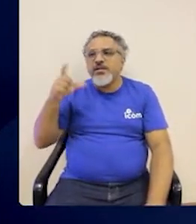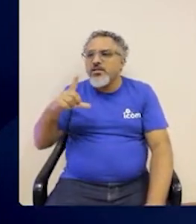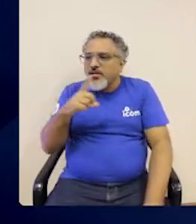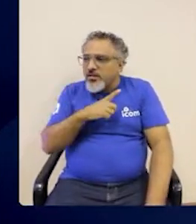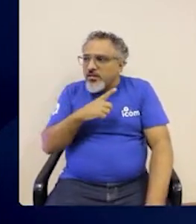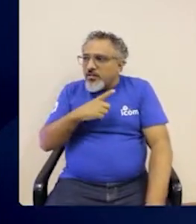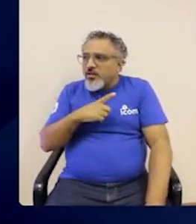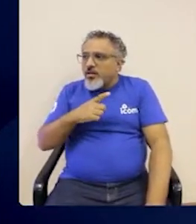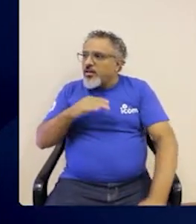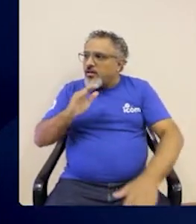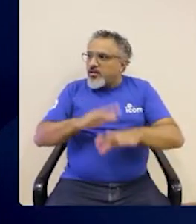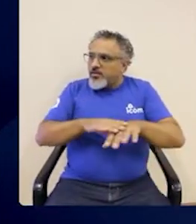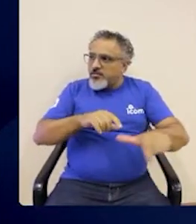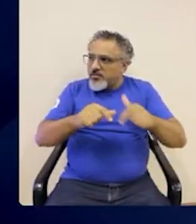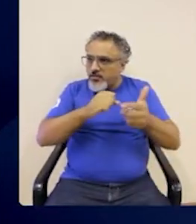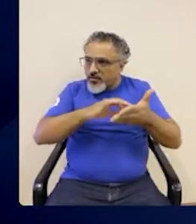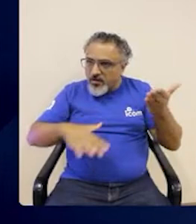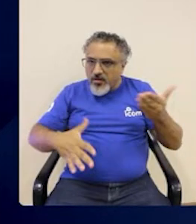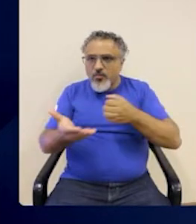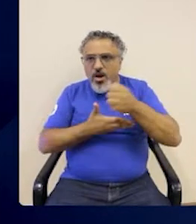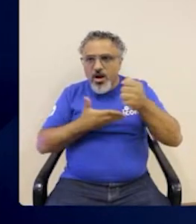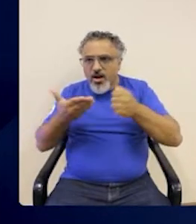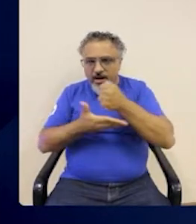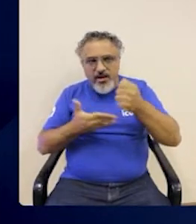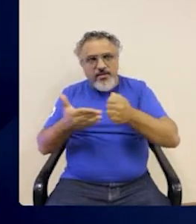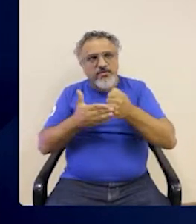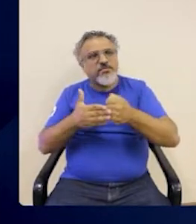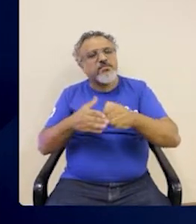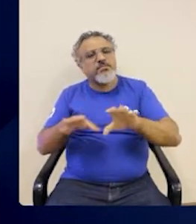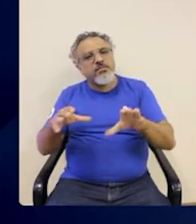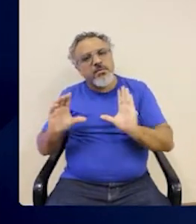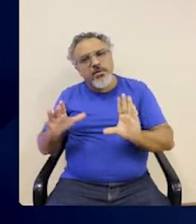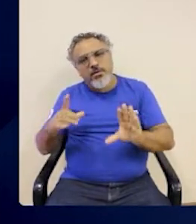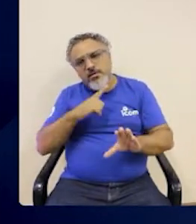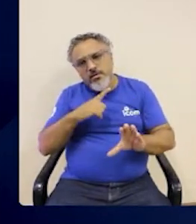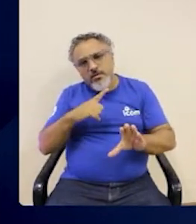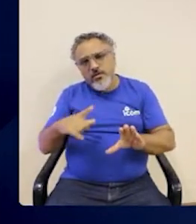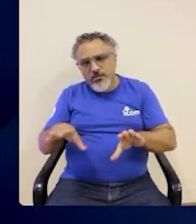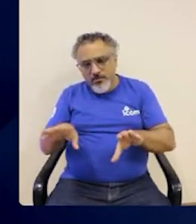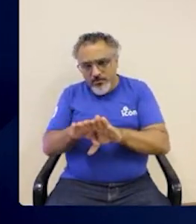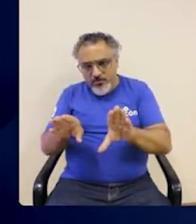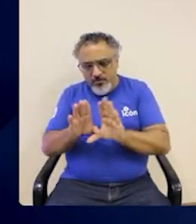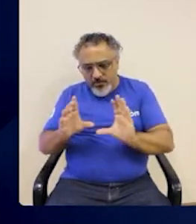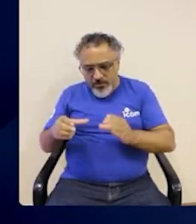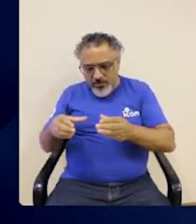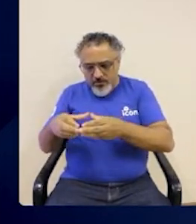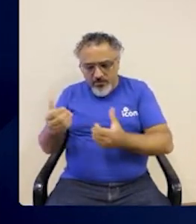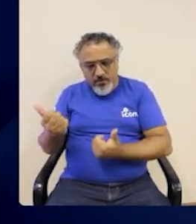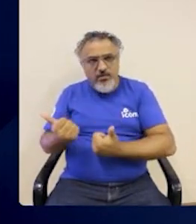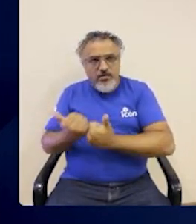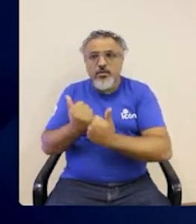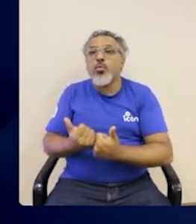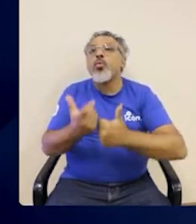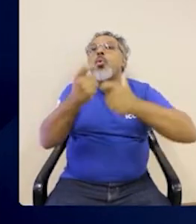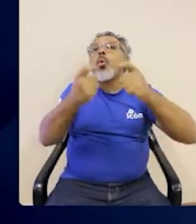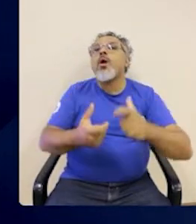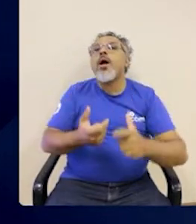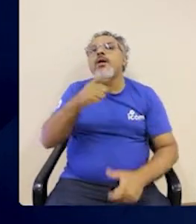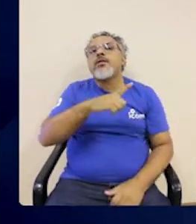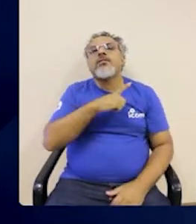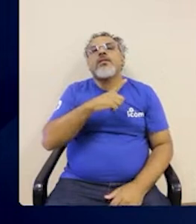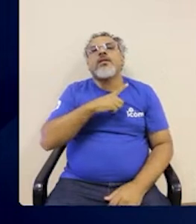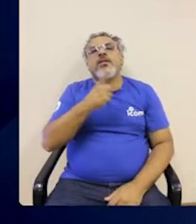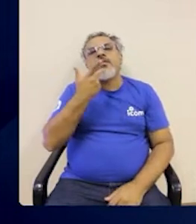gama de serviços, a atenção básica com as unidades básicas e também as equipes ali que estão apoiando. O lugar que eu trago e